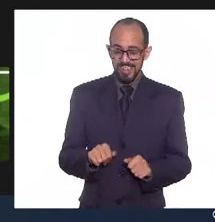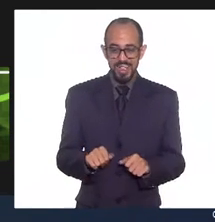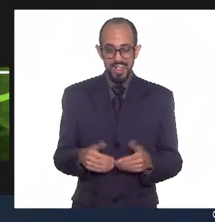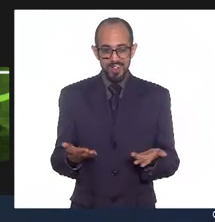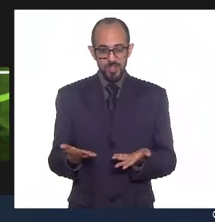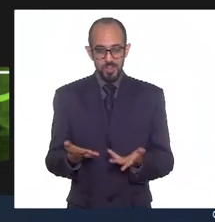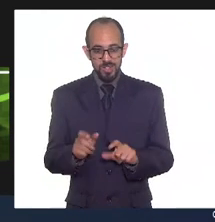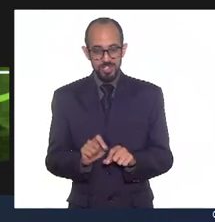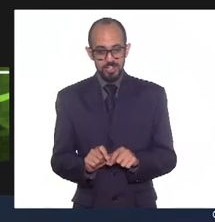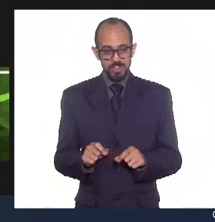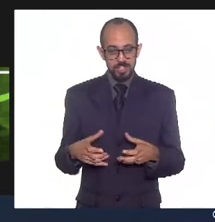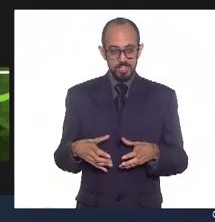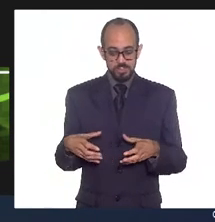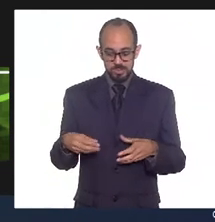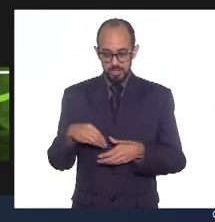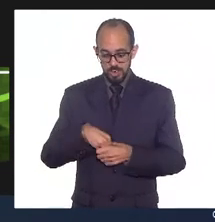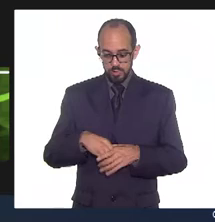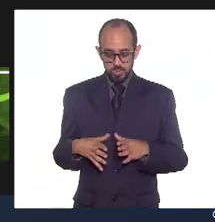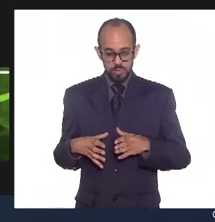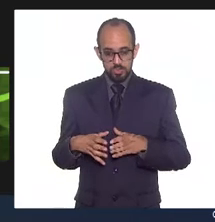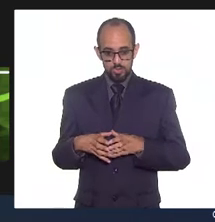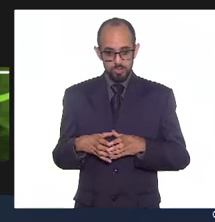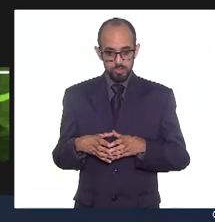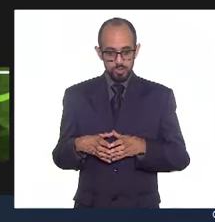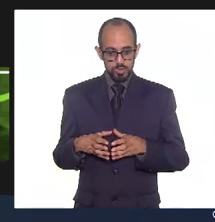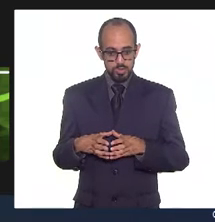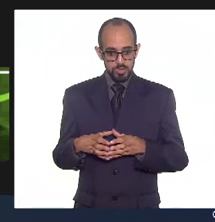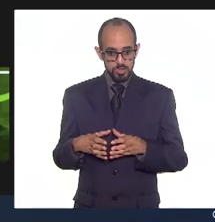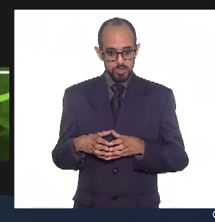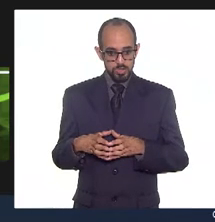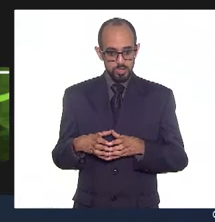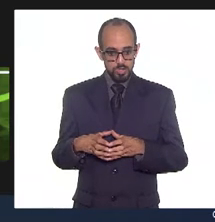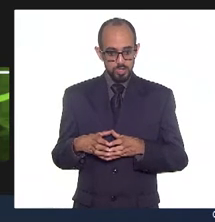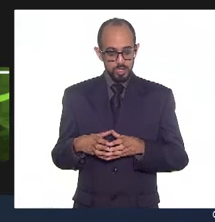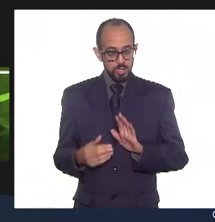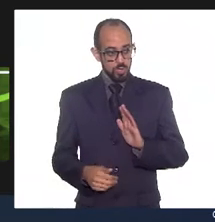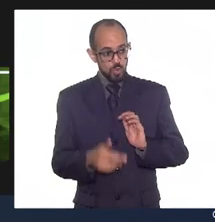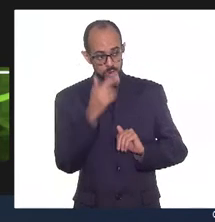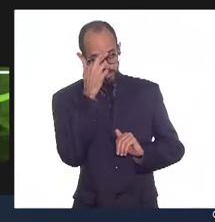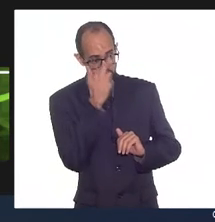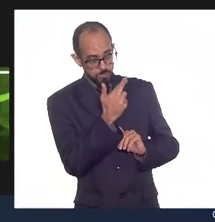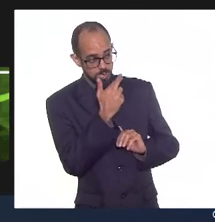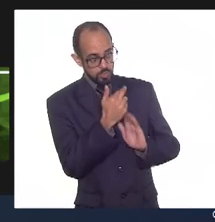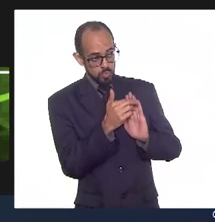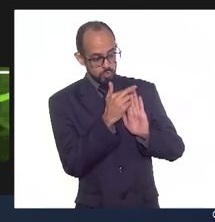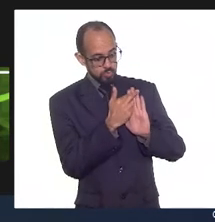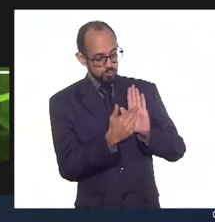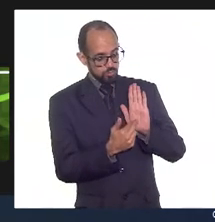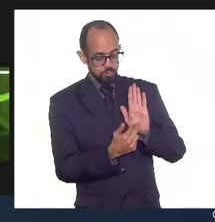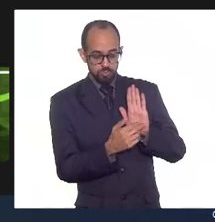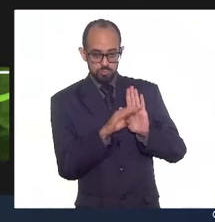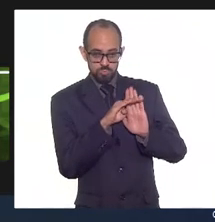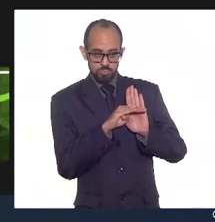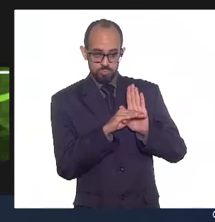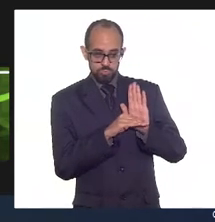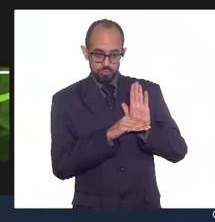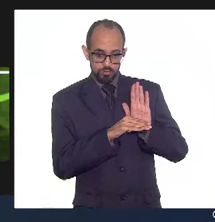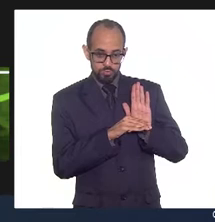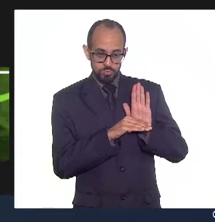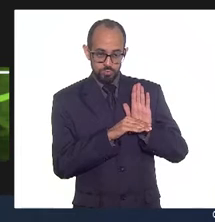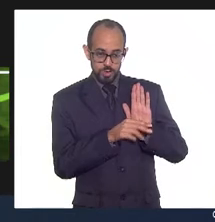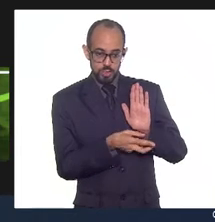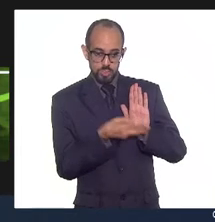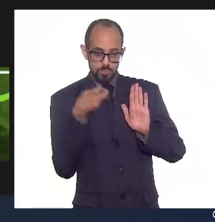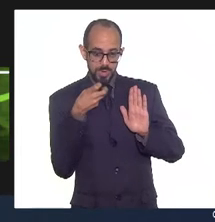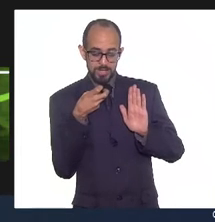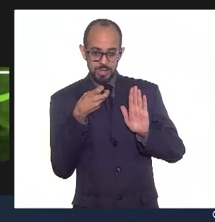das condições né seguindo os protocolos por aí a gente vê o anseio das pessoas de buscarem